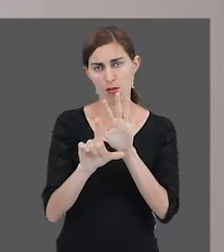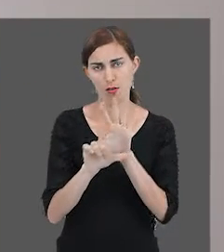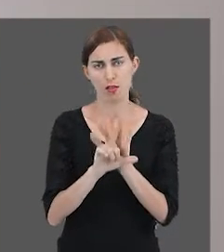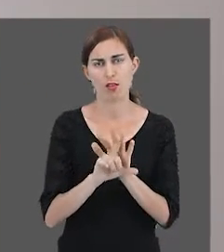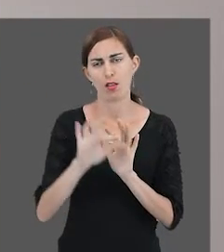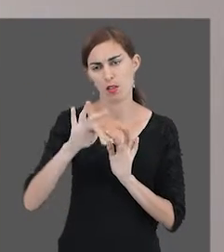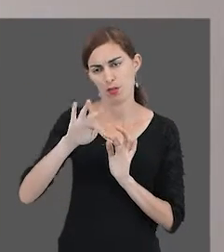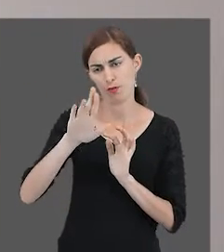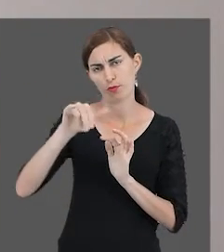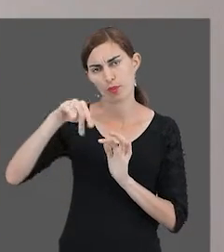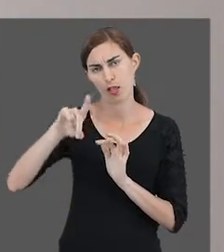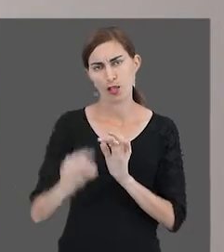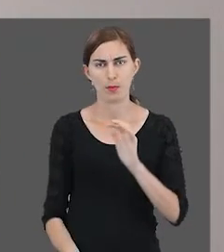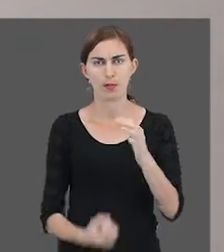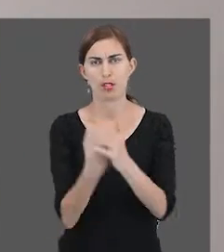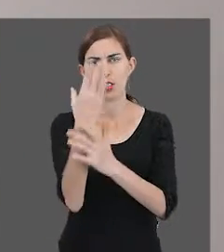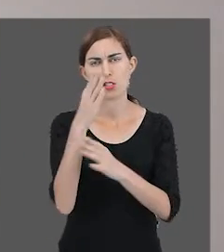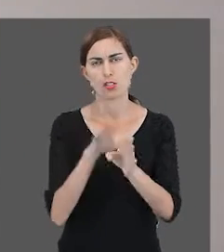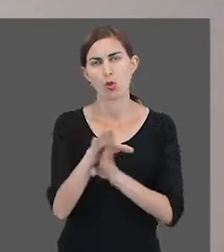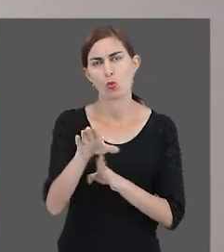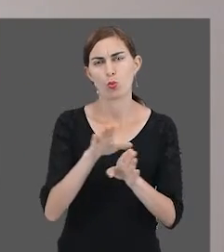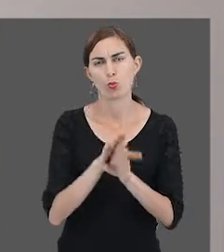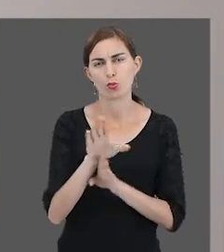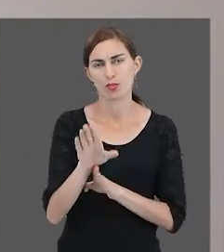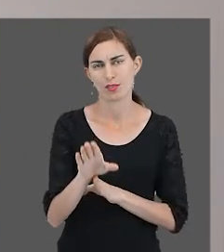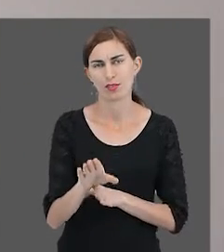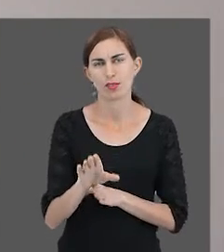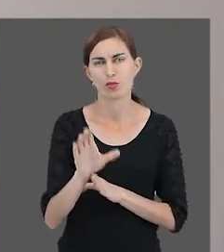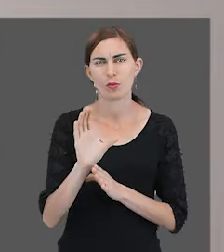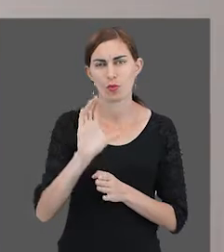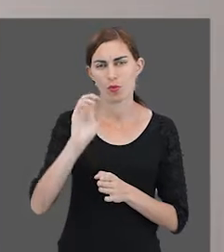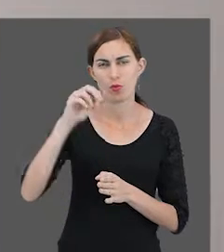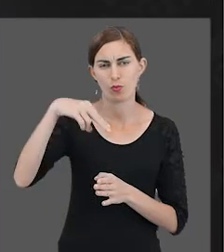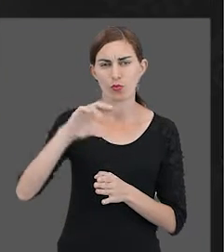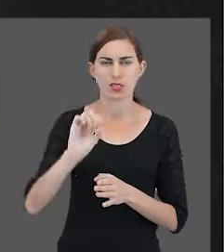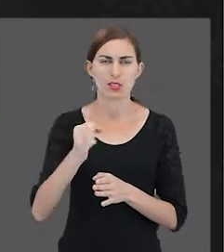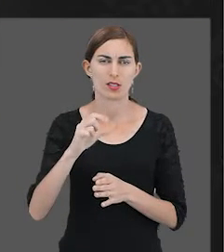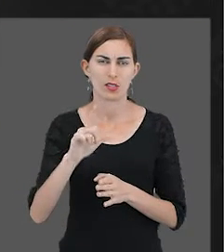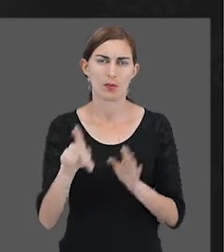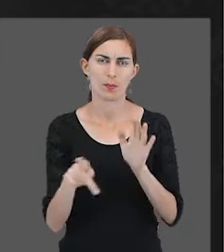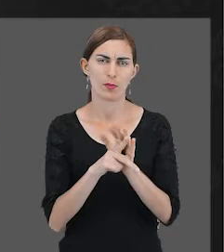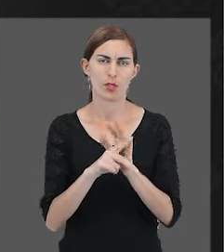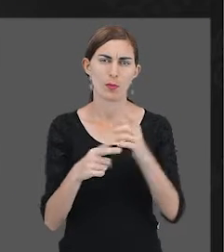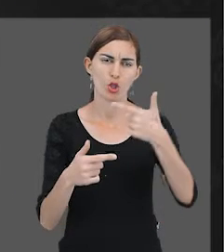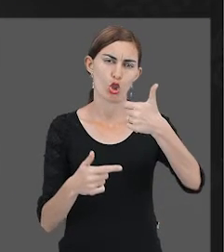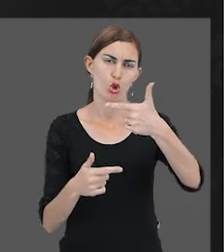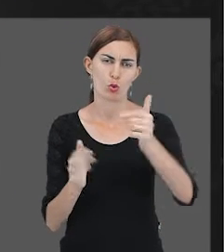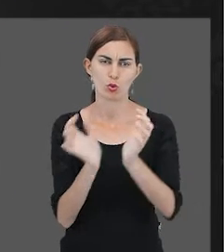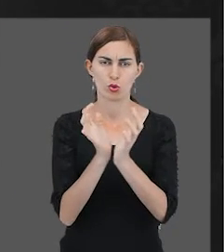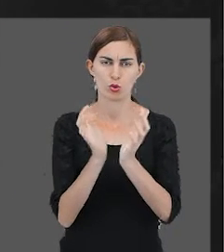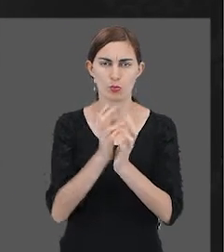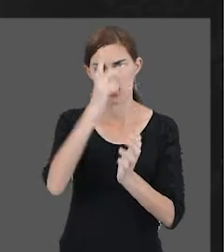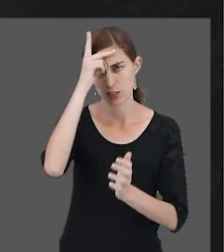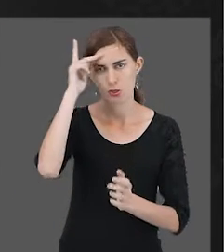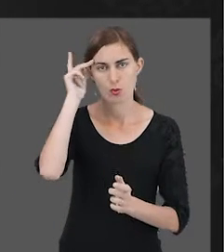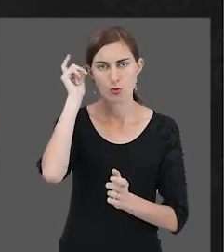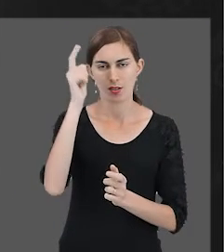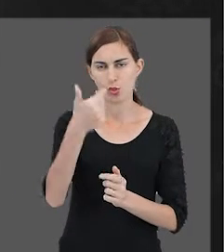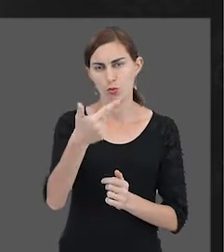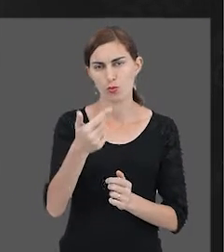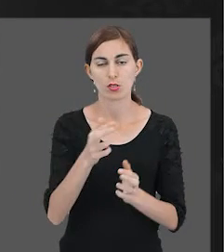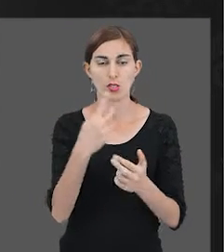do Fundeb estabeleceu a criação de um conselho, o Conselho do Fundeb, que é composto por, no mínimo, 12 membros. E eles